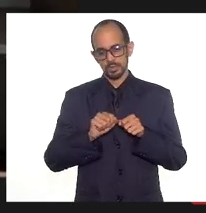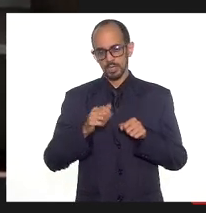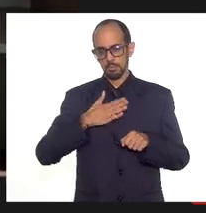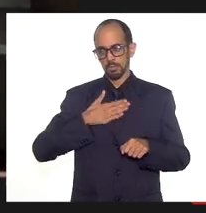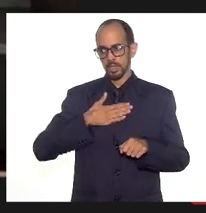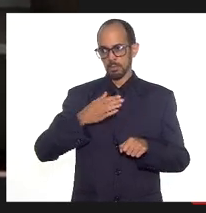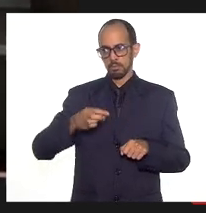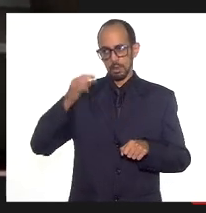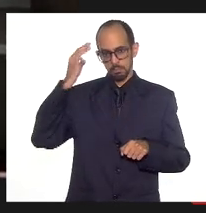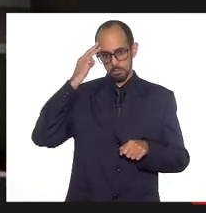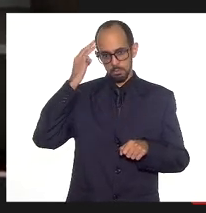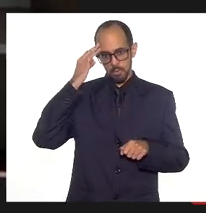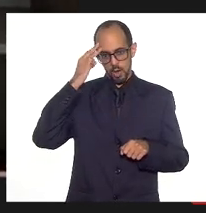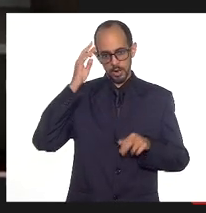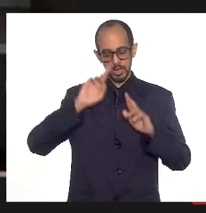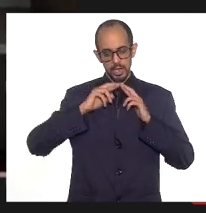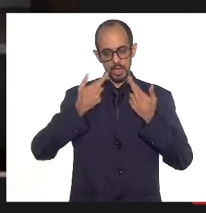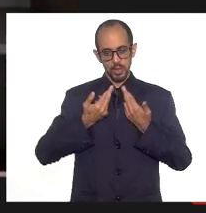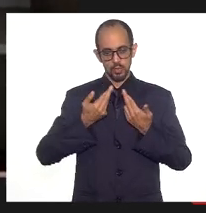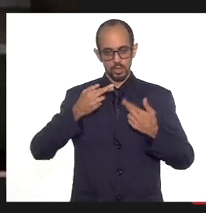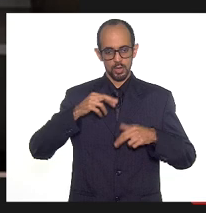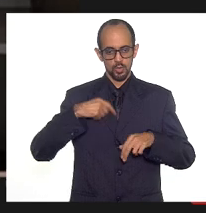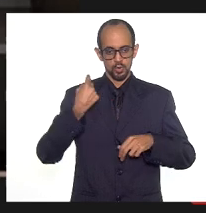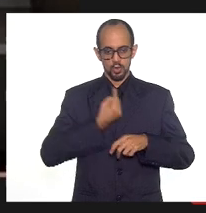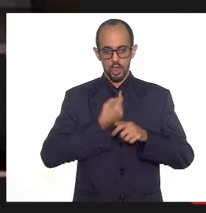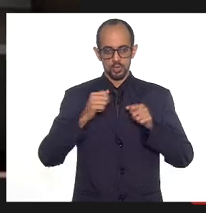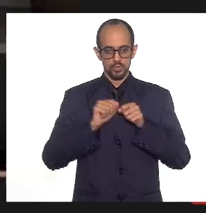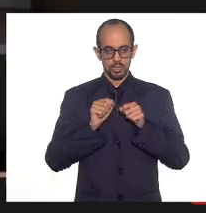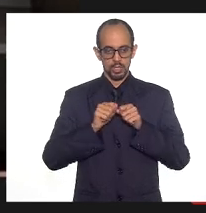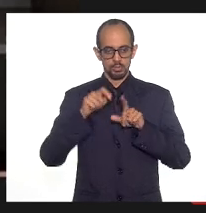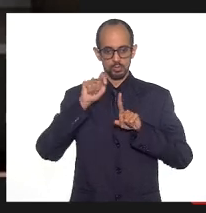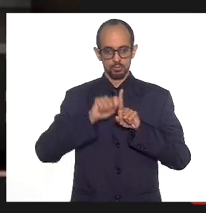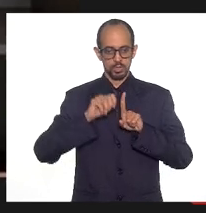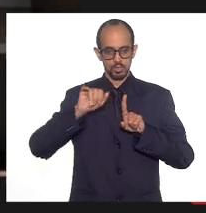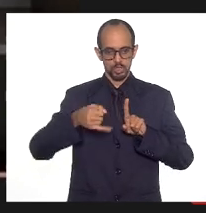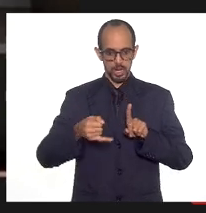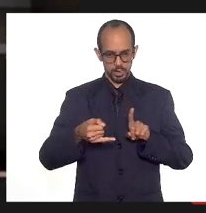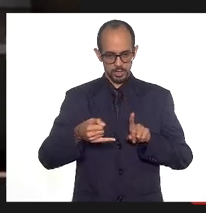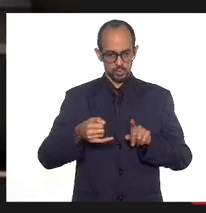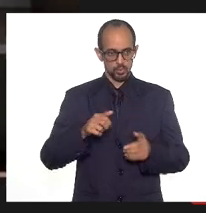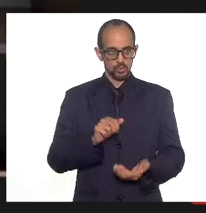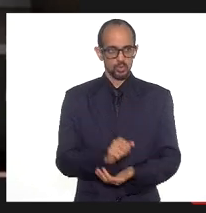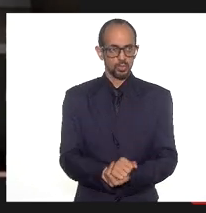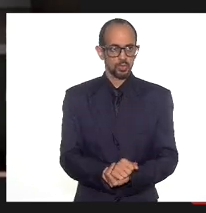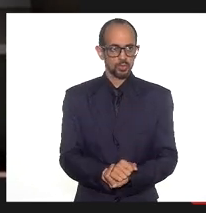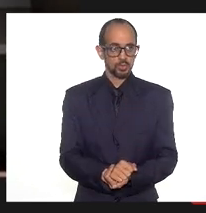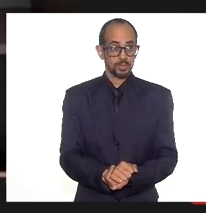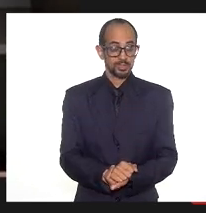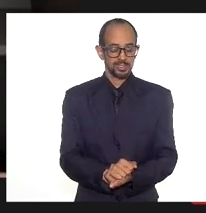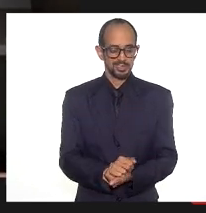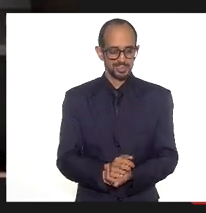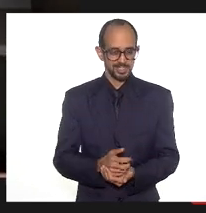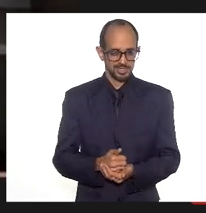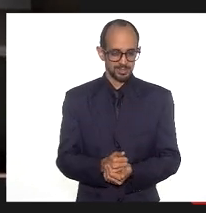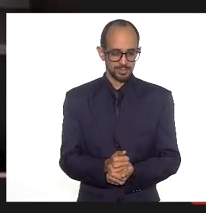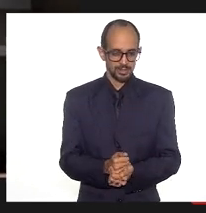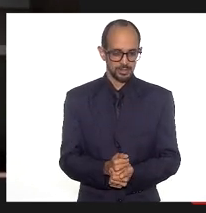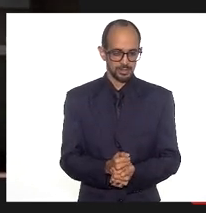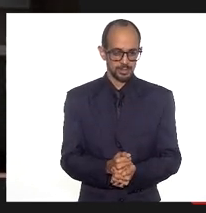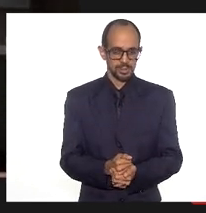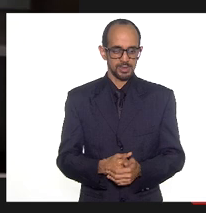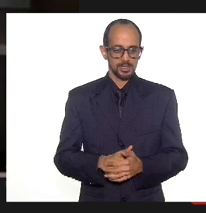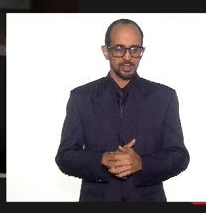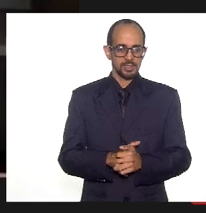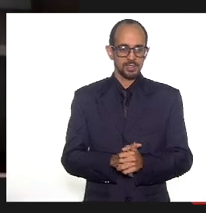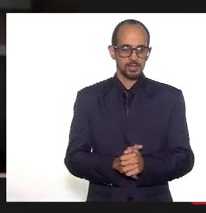nós fizemos em janeiro. Porque foi dessa reunião de janeiro, né, que essa reunião de